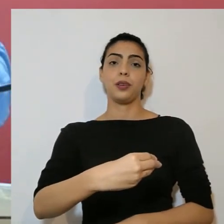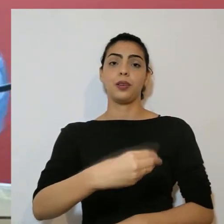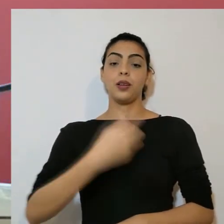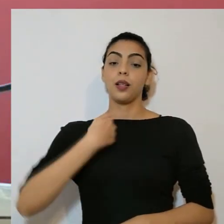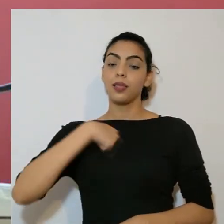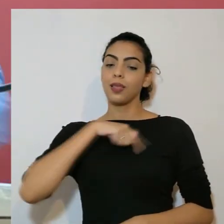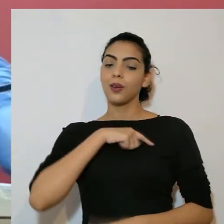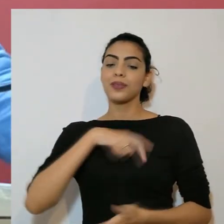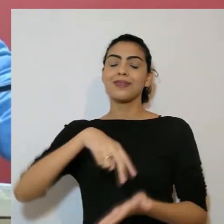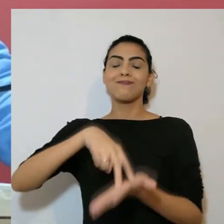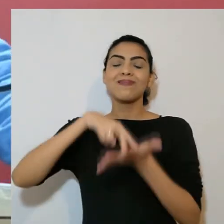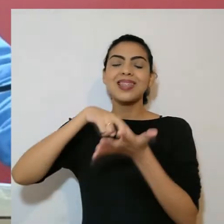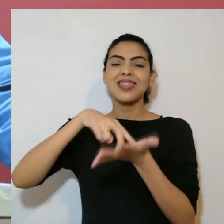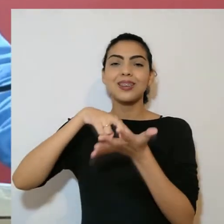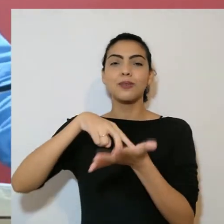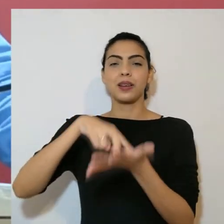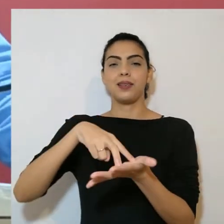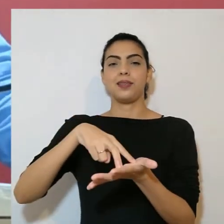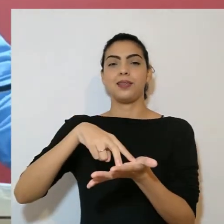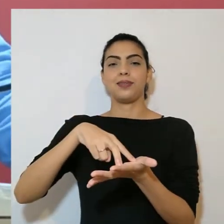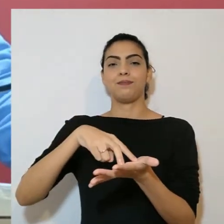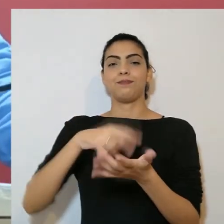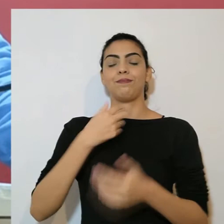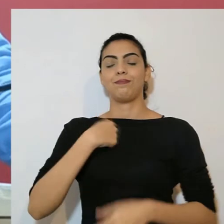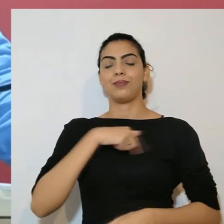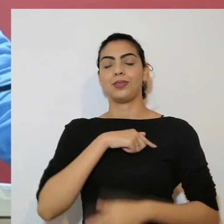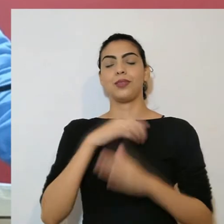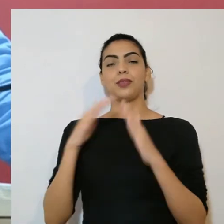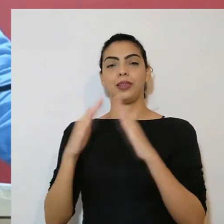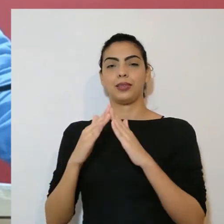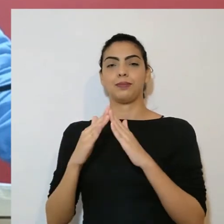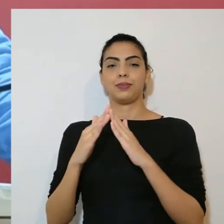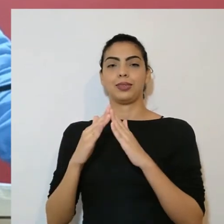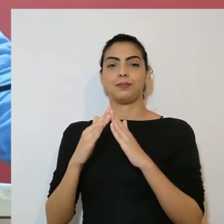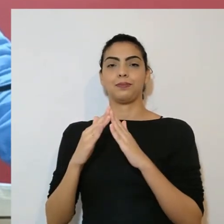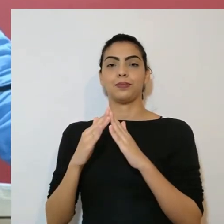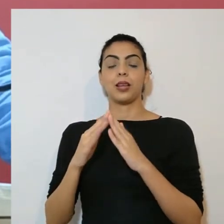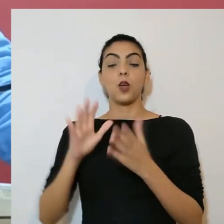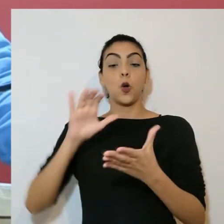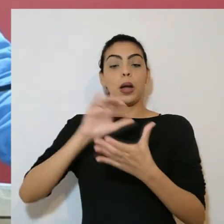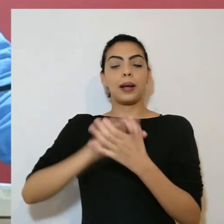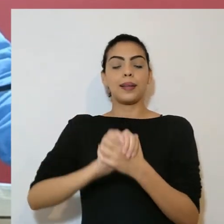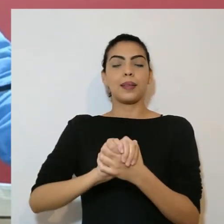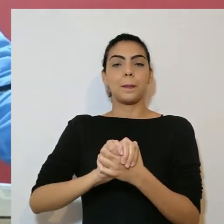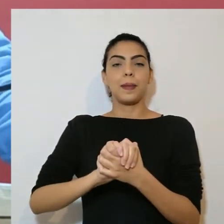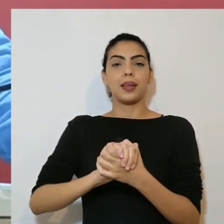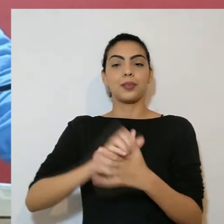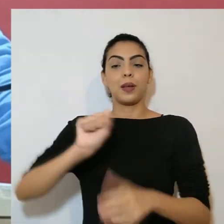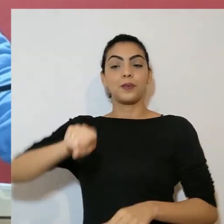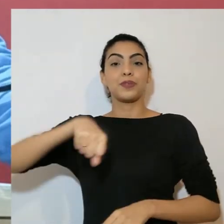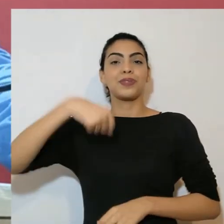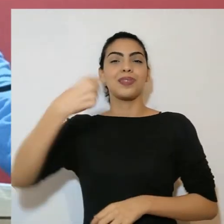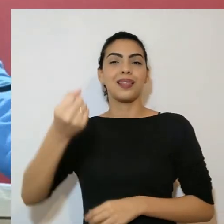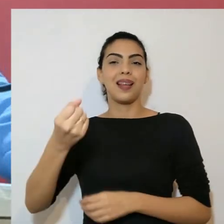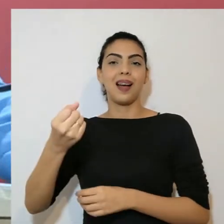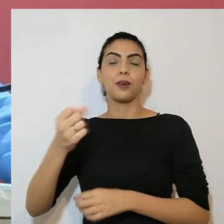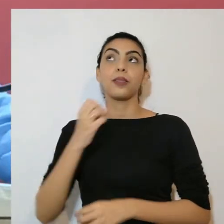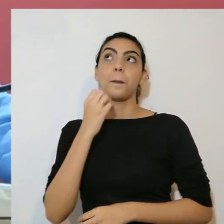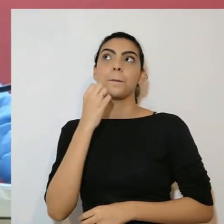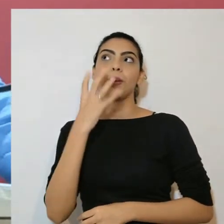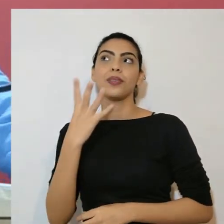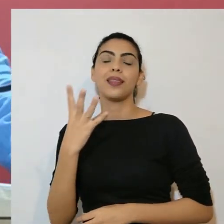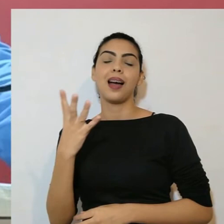dessa estabilidade do lar. O casamento é um sinal do favor